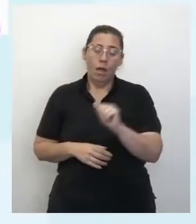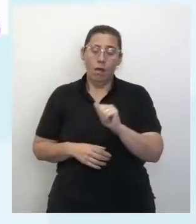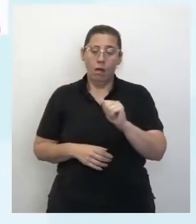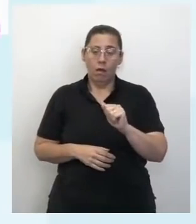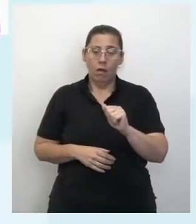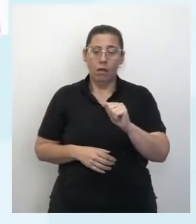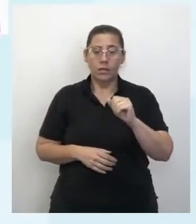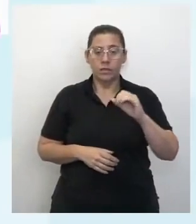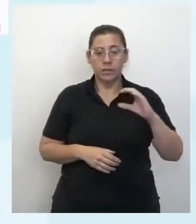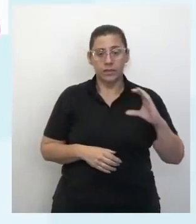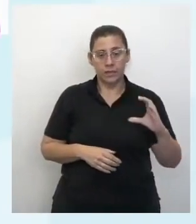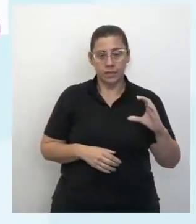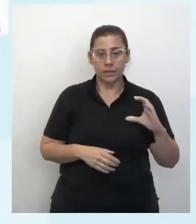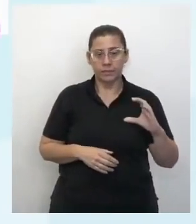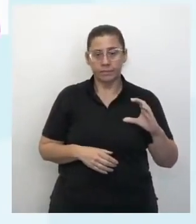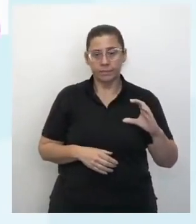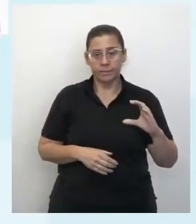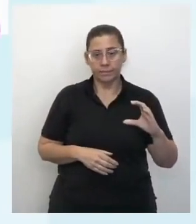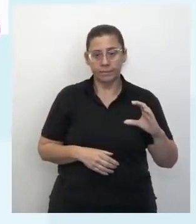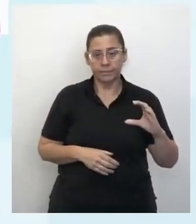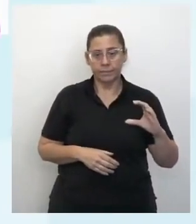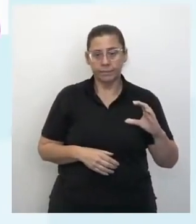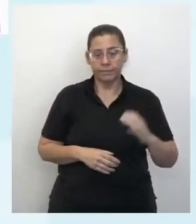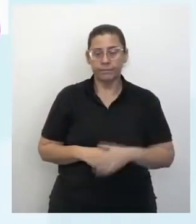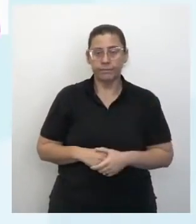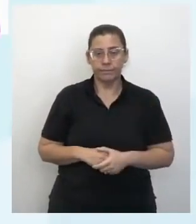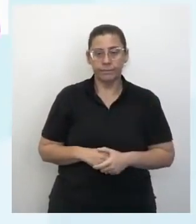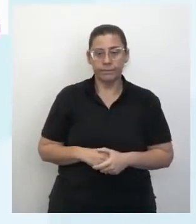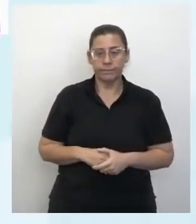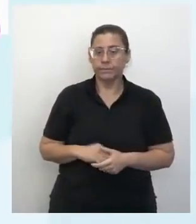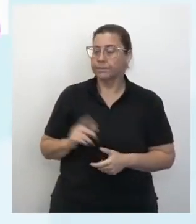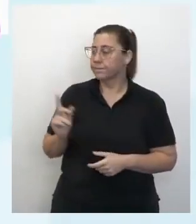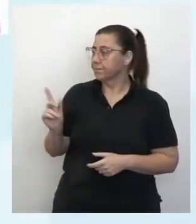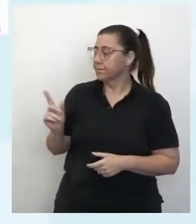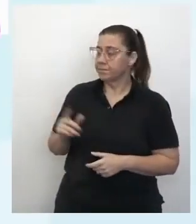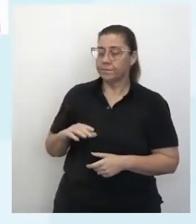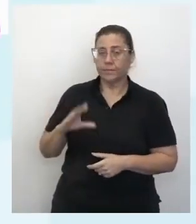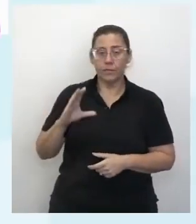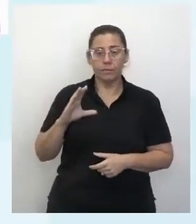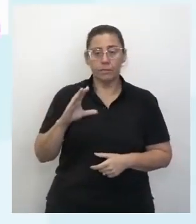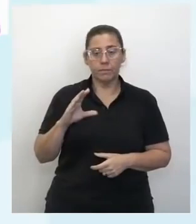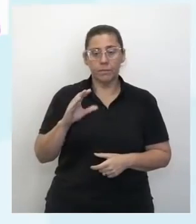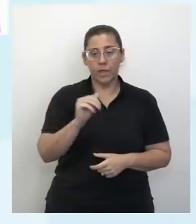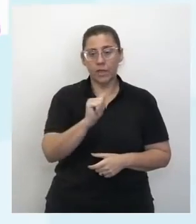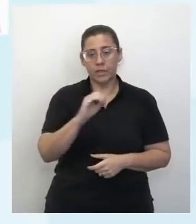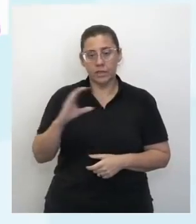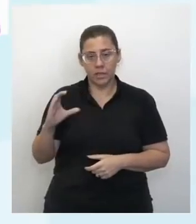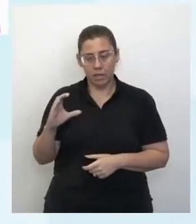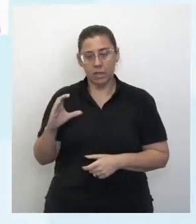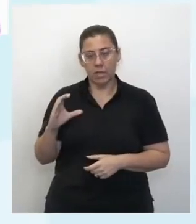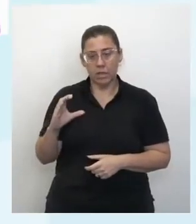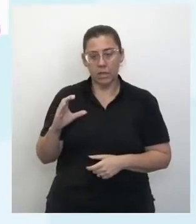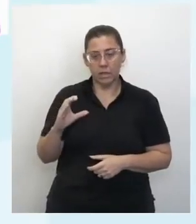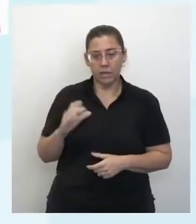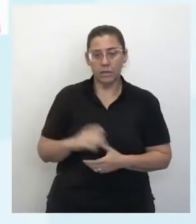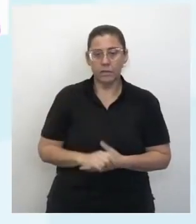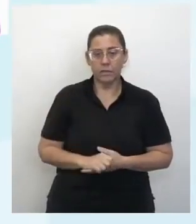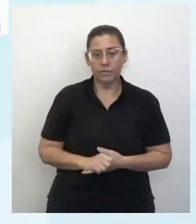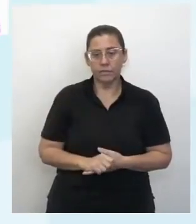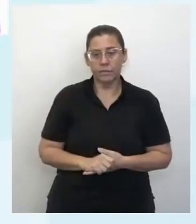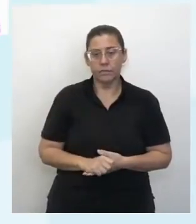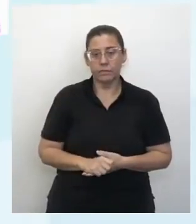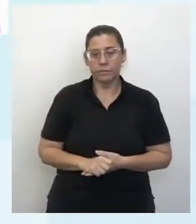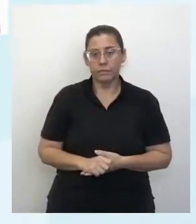AC é este lado aqui, ó, desse triangulinho, ele é proporcional a este ladinho aqui,